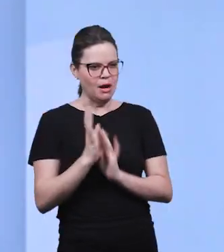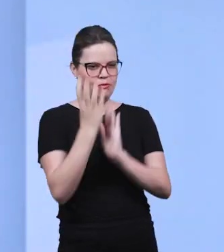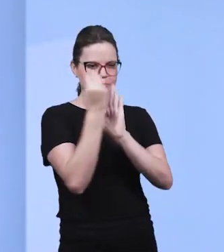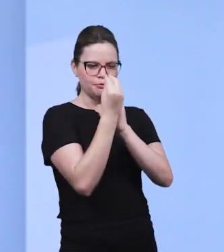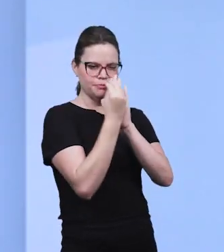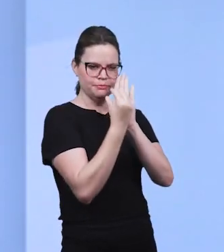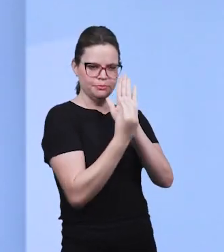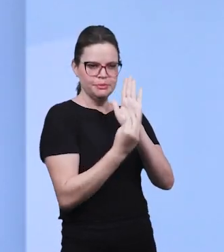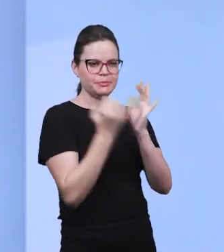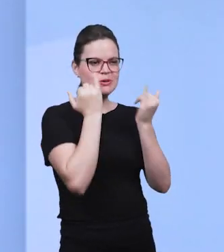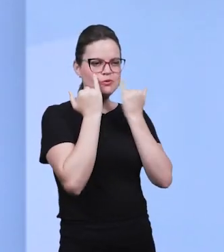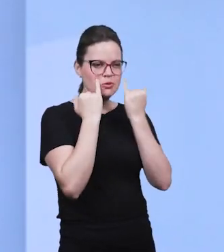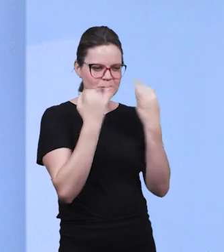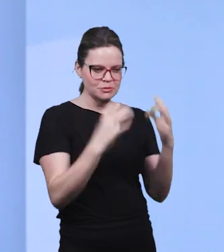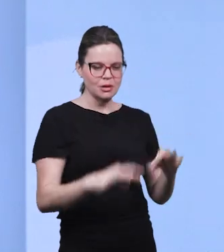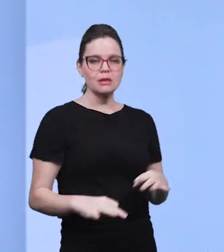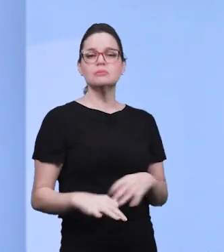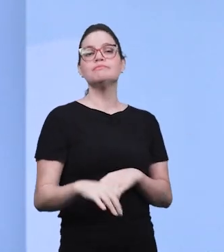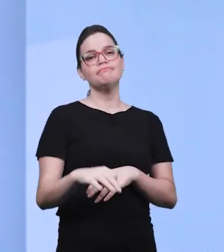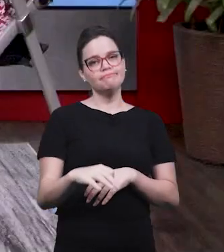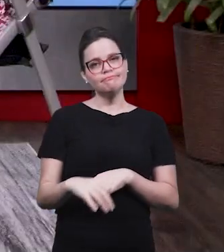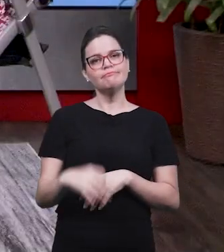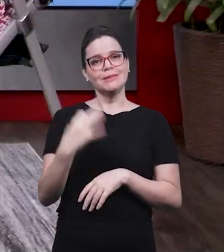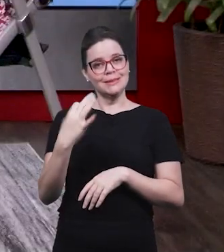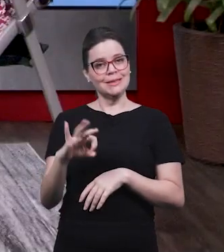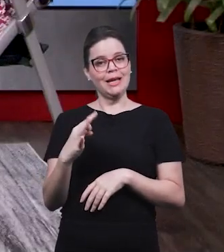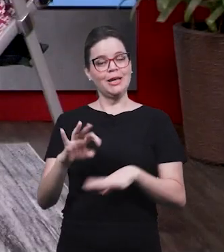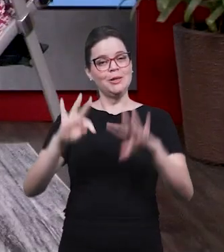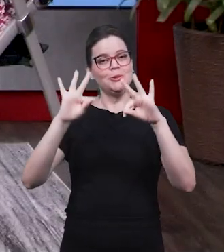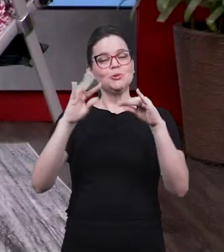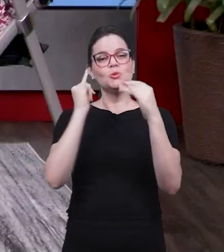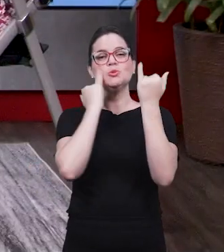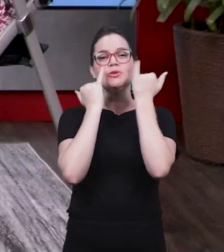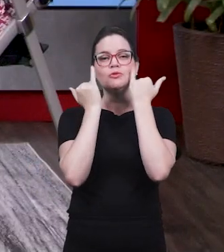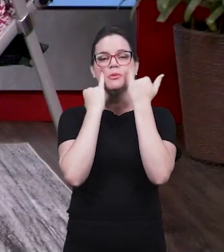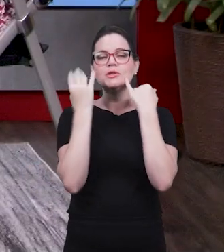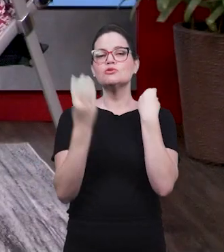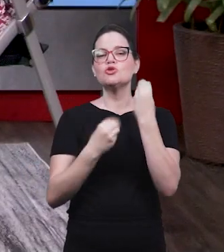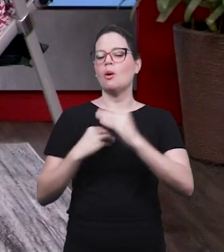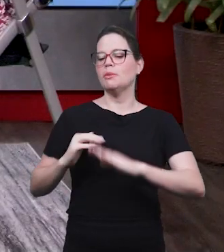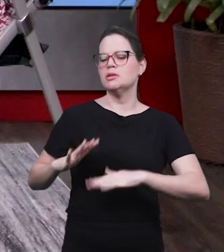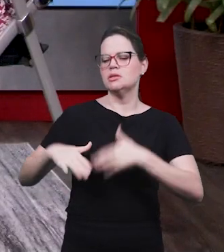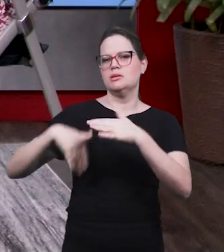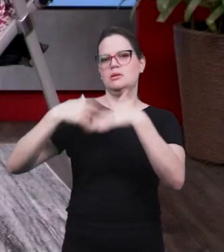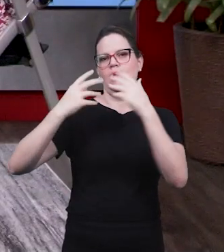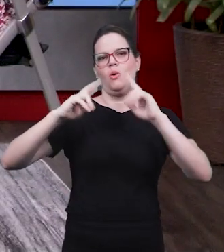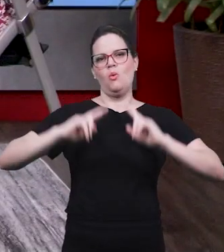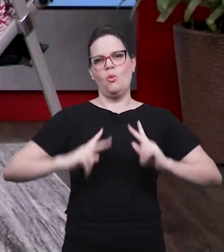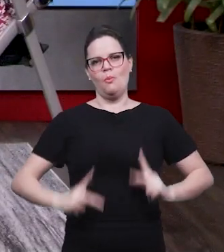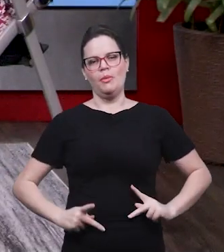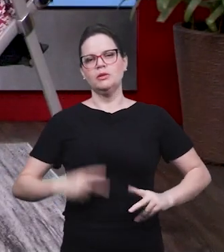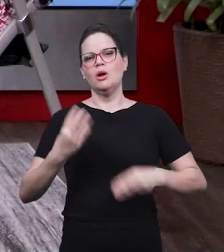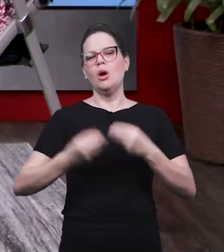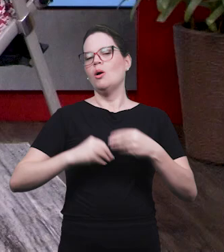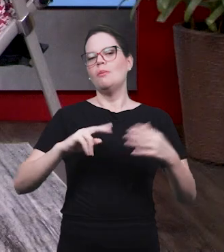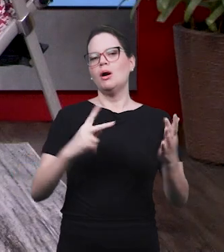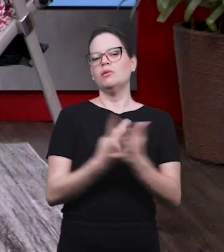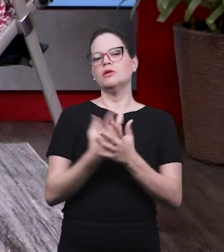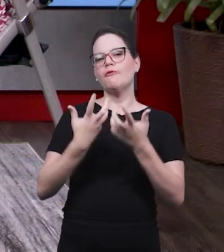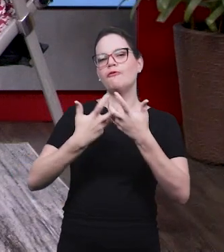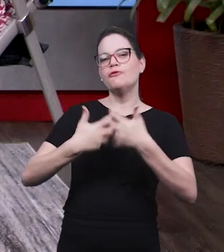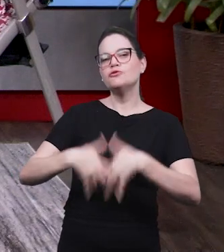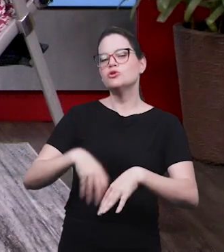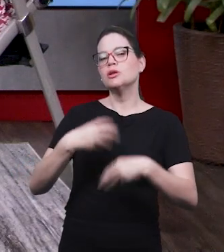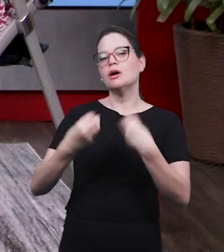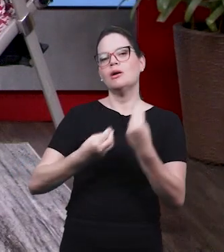informações, né? É isso mesmo. Todas essas informações, todo esse estudo sobre desenvolvimento humano, desenvolvimento infantil, ele tem